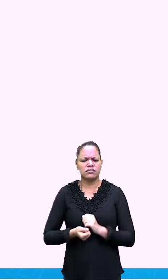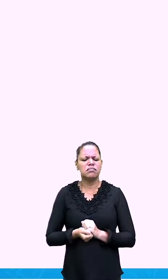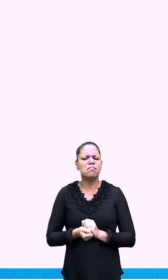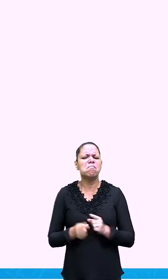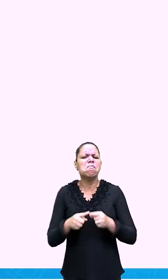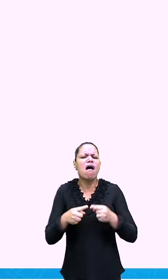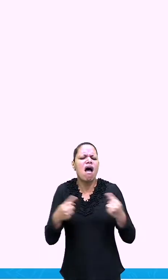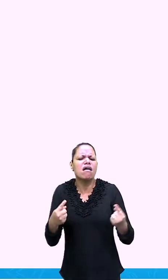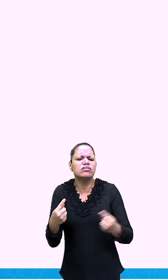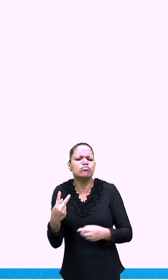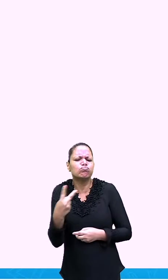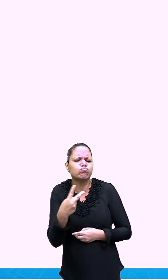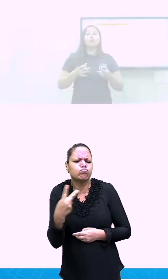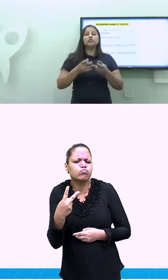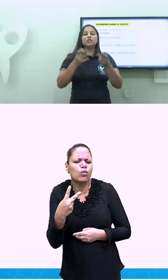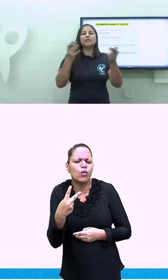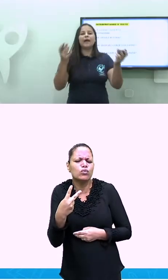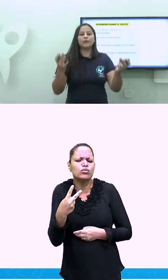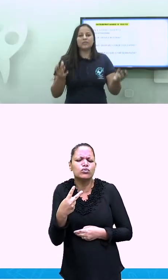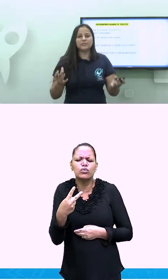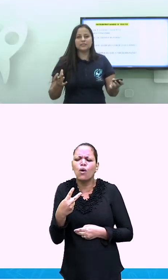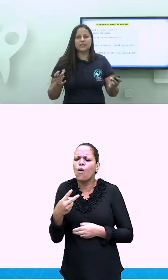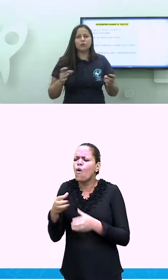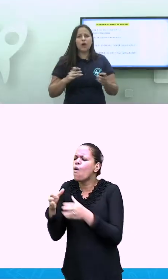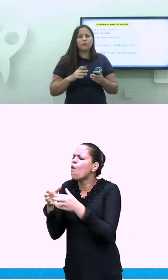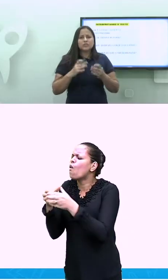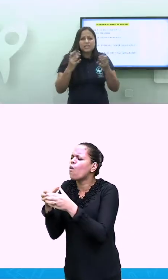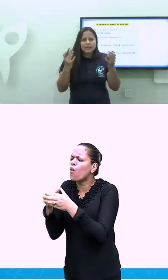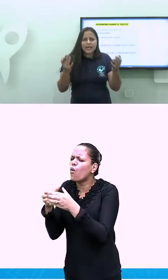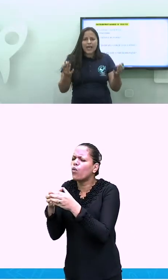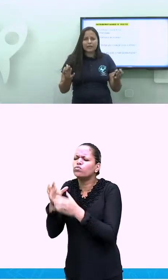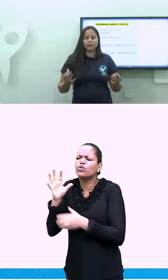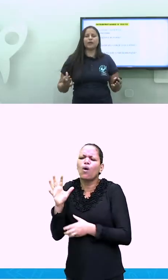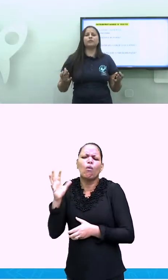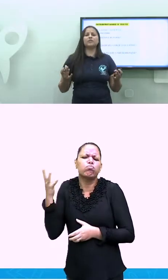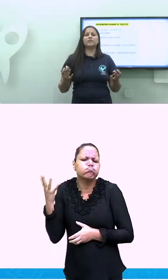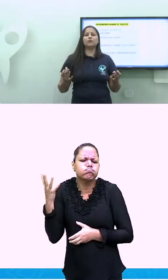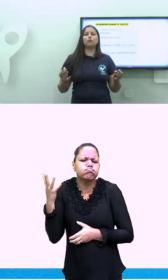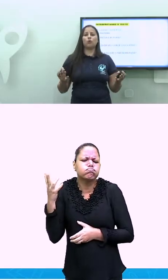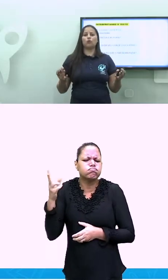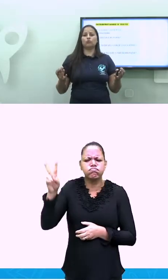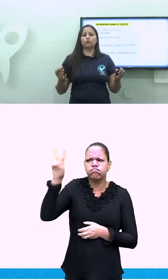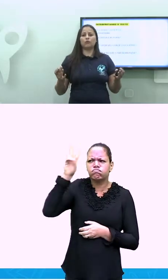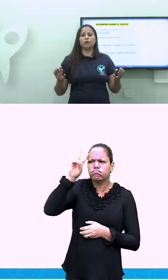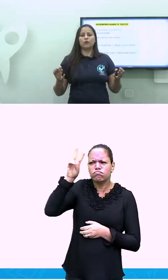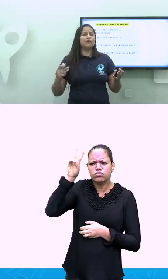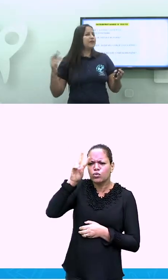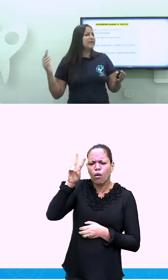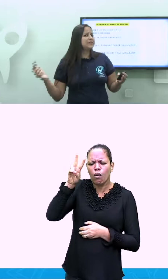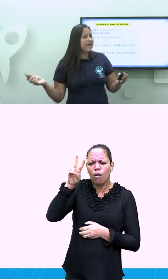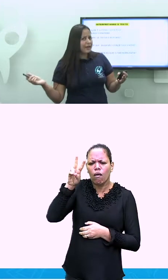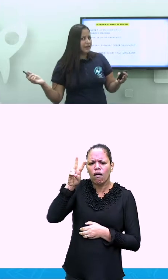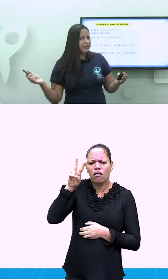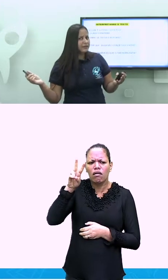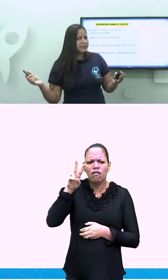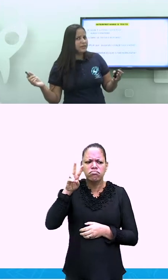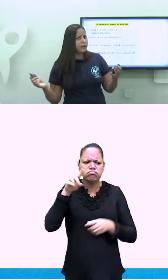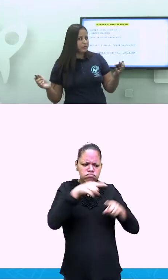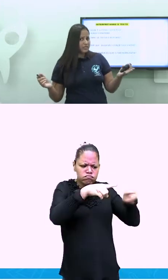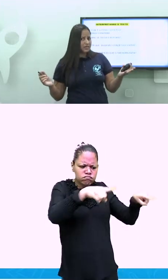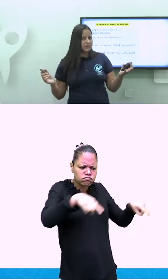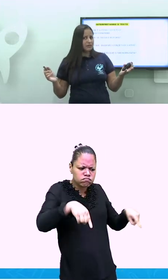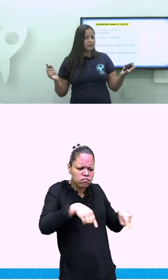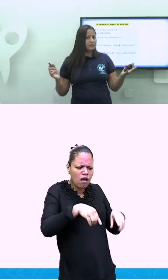passa essa história? Aonde que está acontecendo? Qual o cenário que aconteceu o conto? Foi na sala?